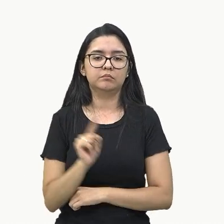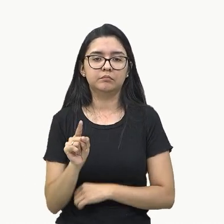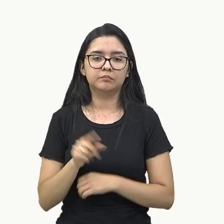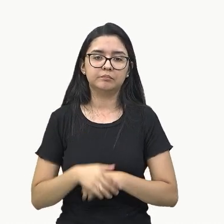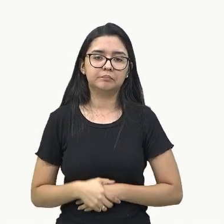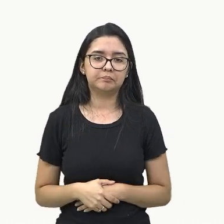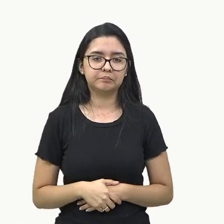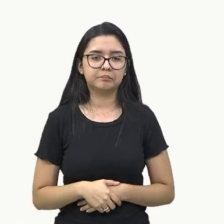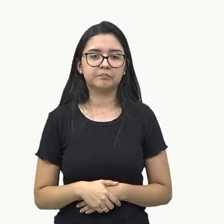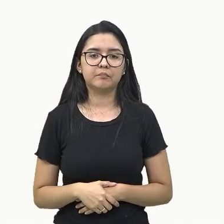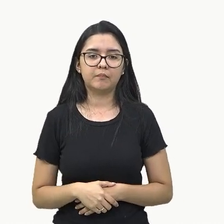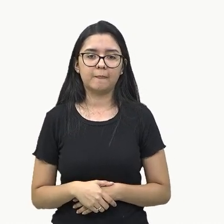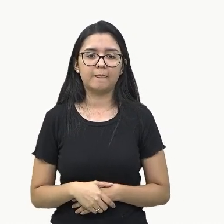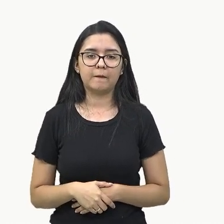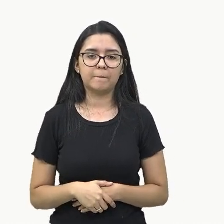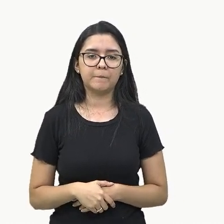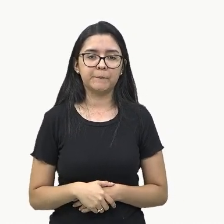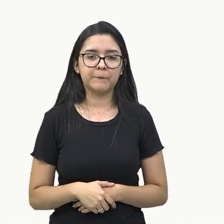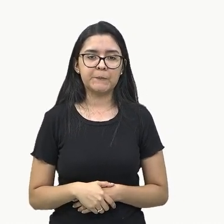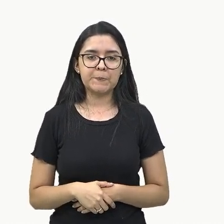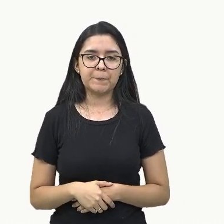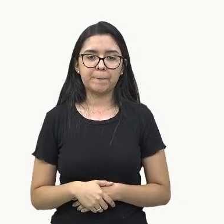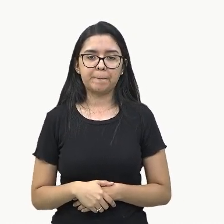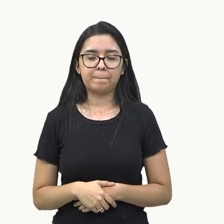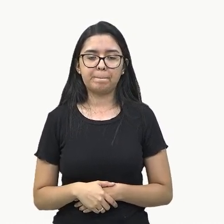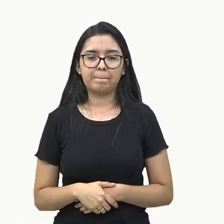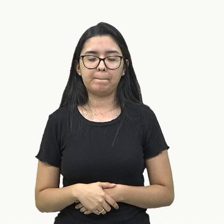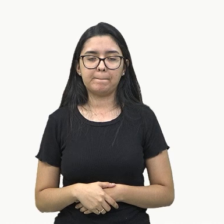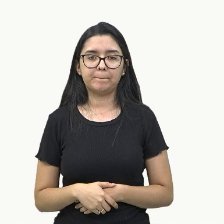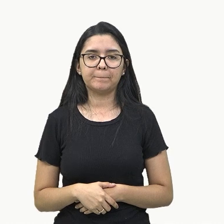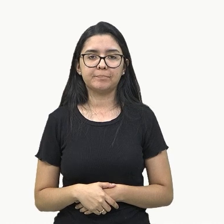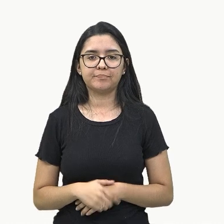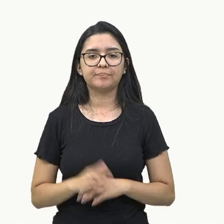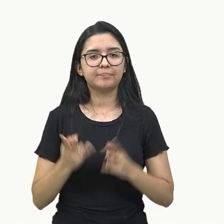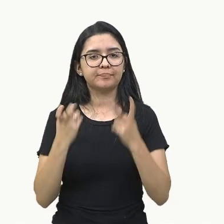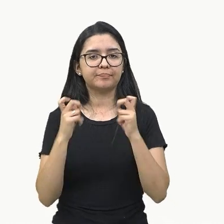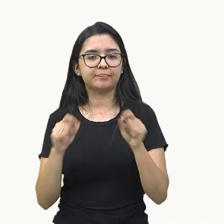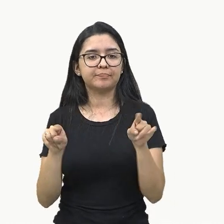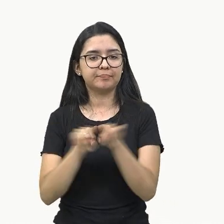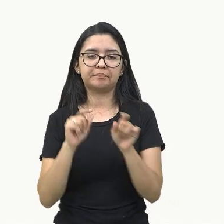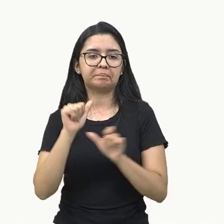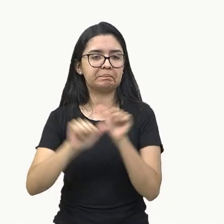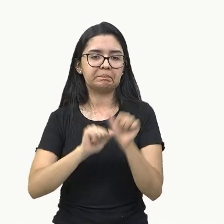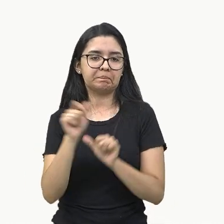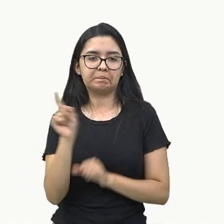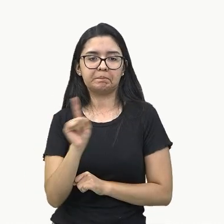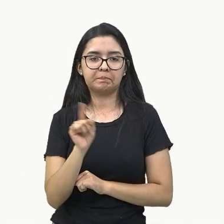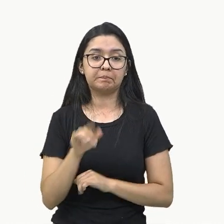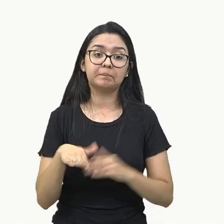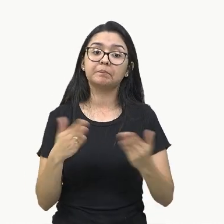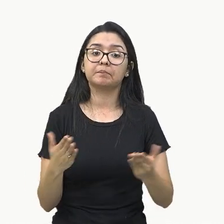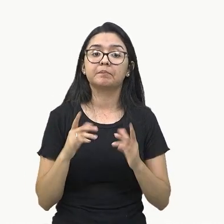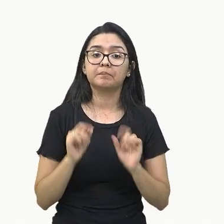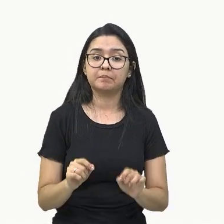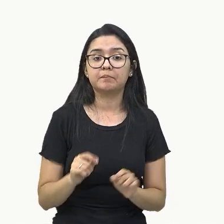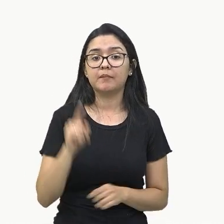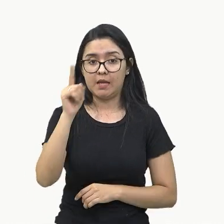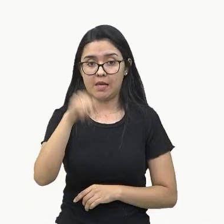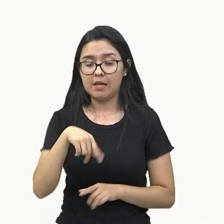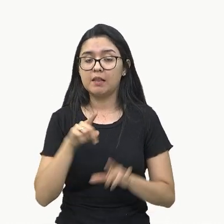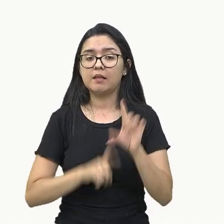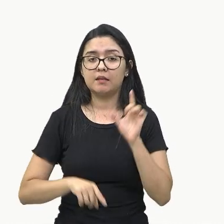eu tenho ponta e tenho pé. Olha só, também não tem alteração. E aí você vai me dizer, professor, e a letra